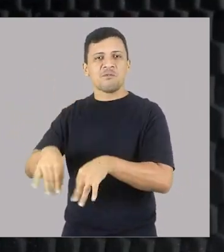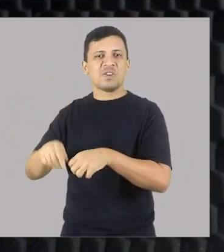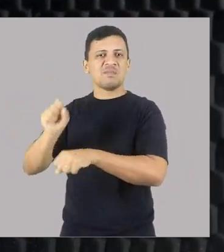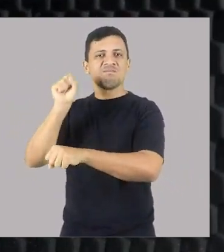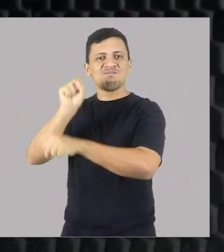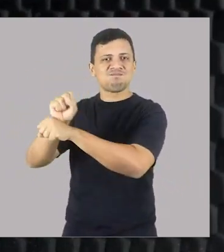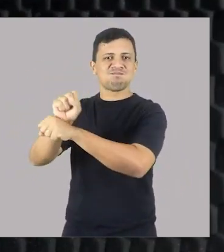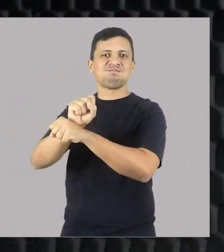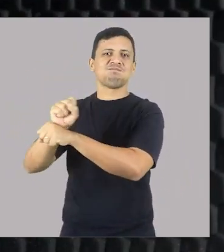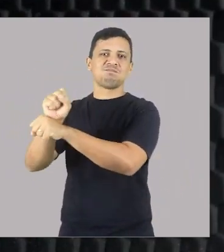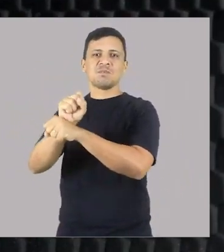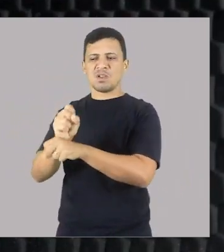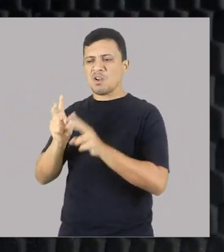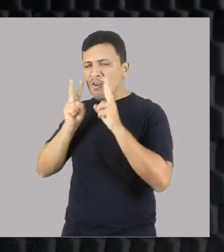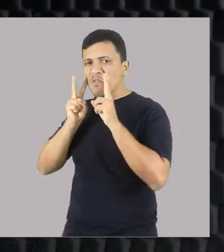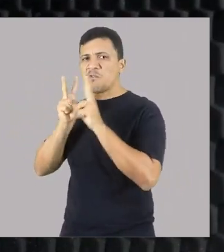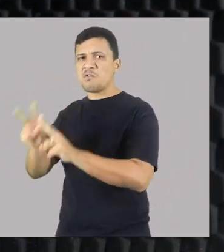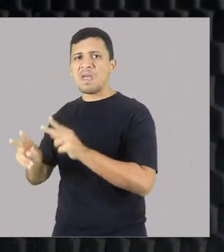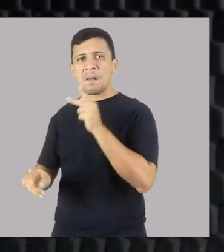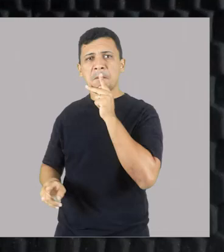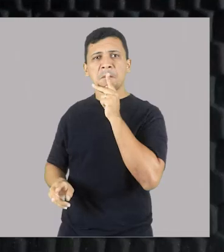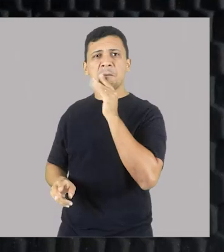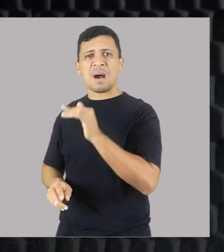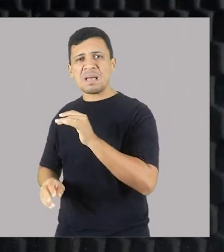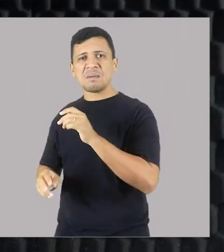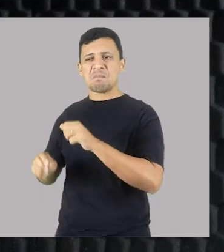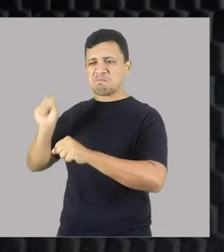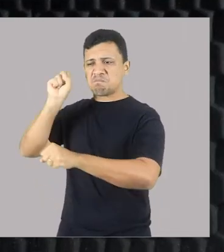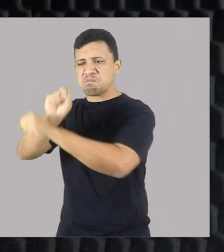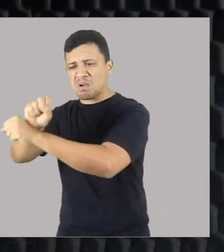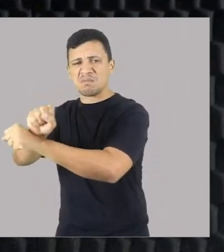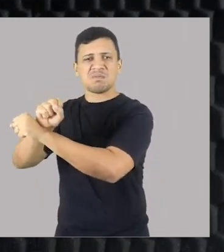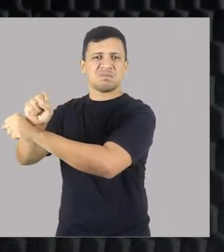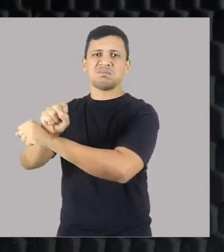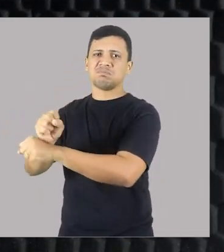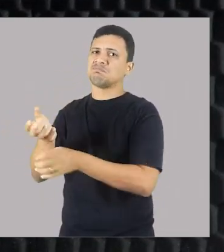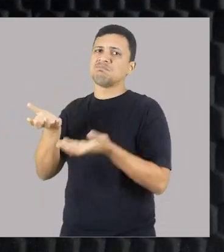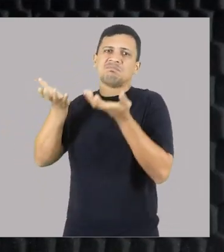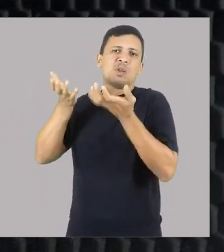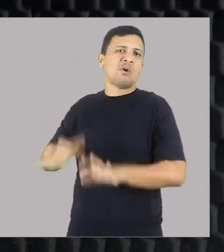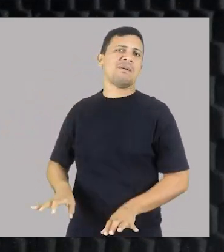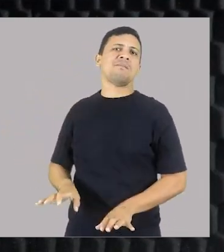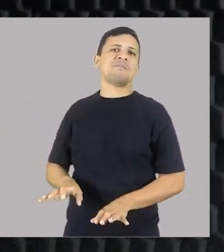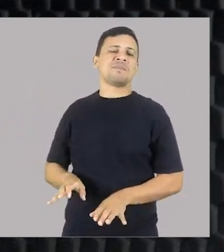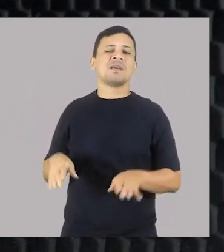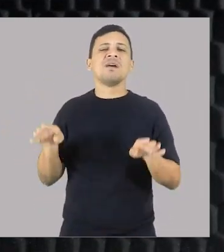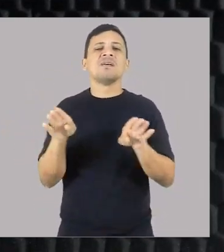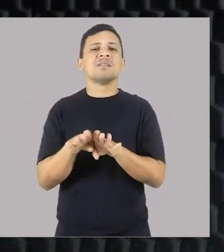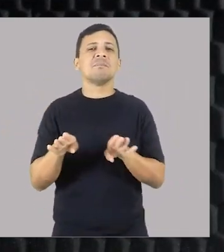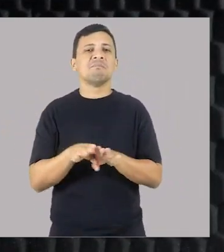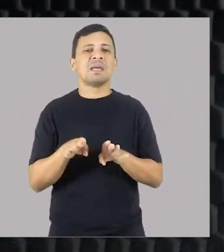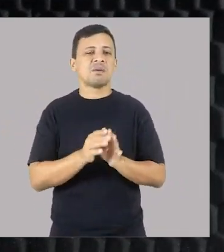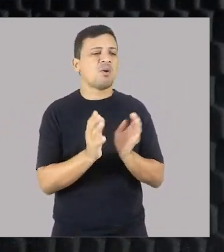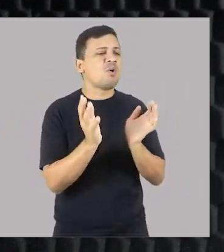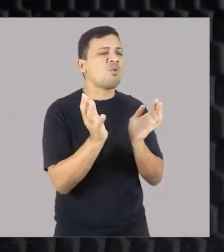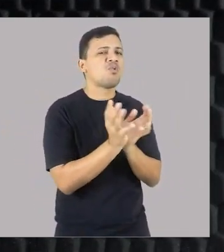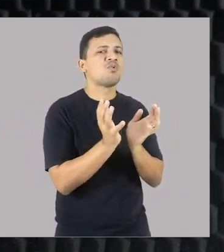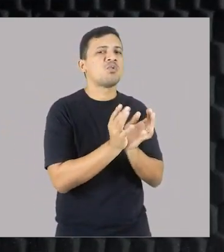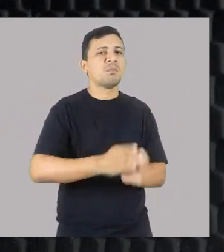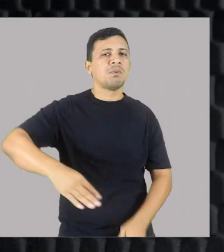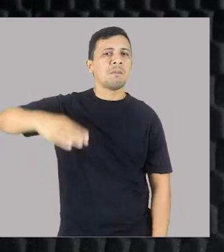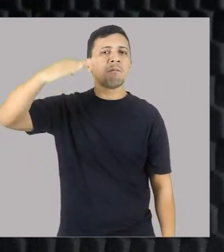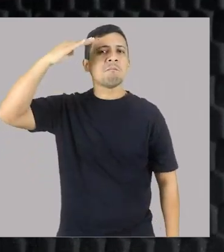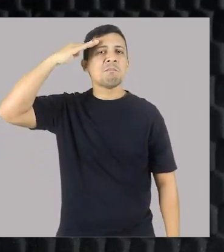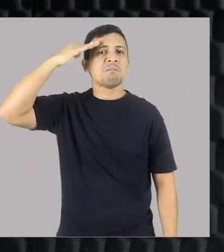parentes acorrentados e submissos ao regime de escravidão. Mas é preciso observar que os militares brasileiros que participaram da